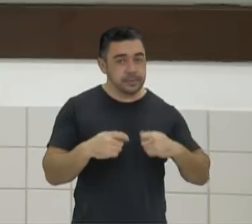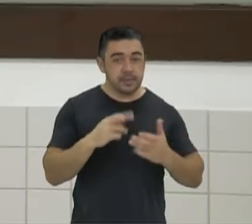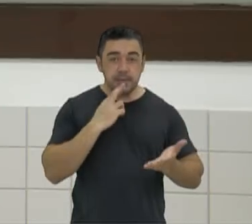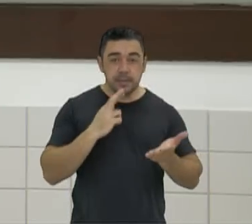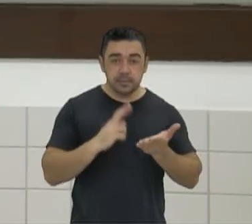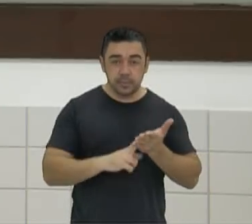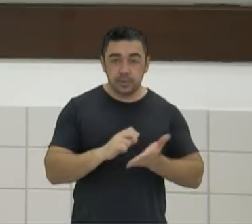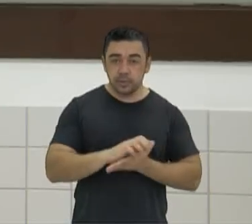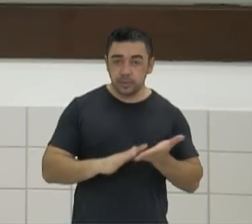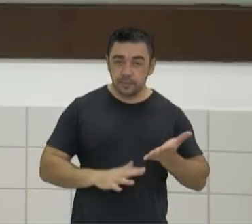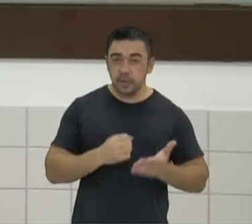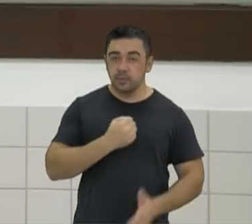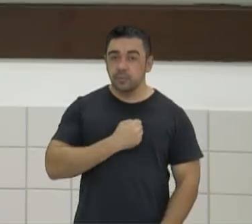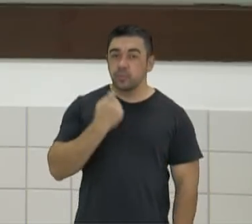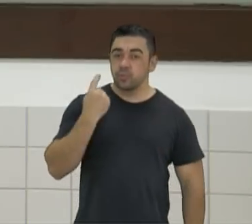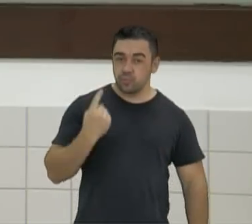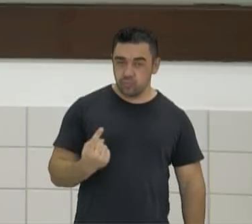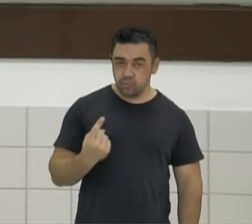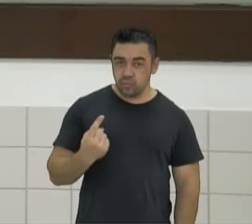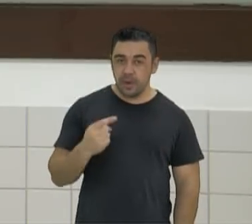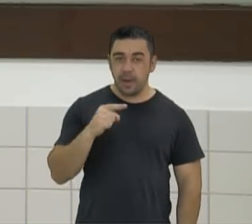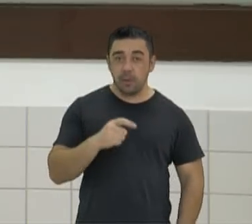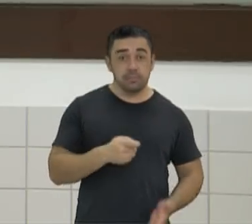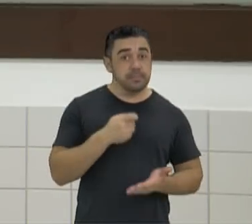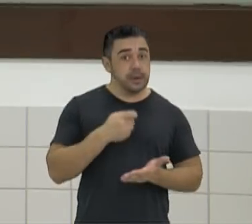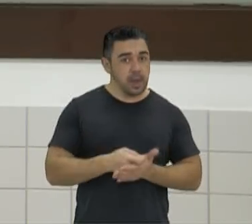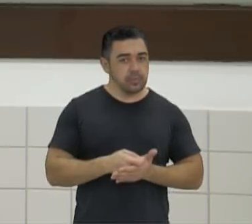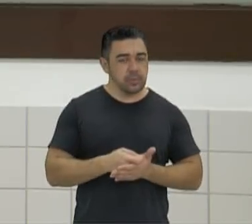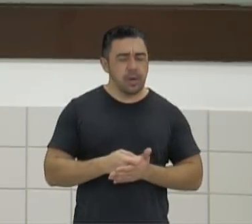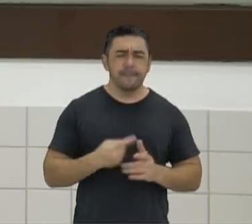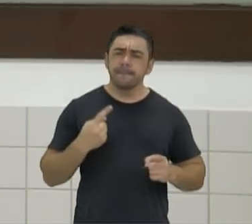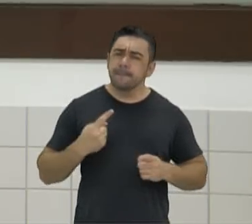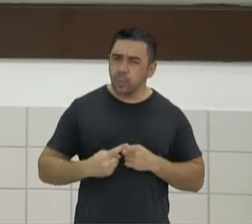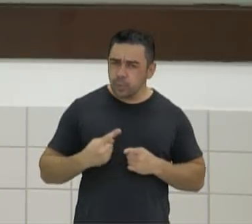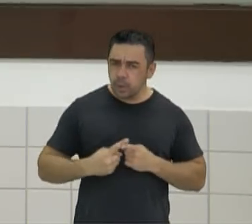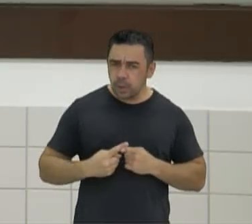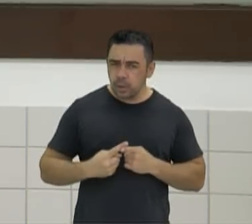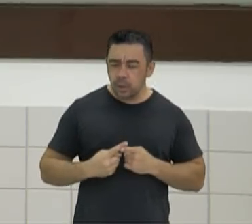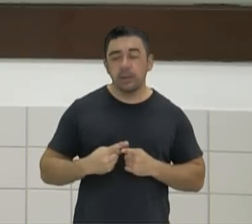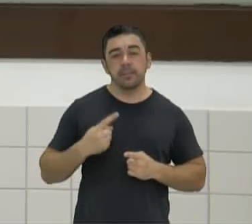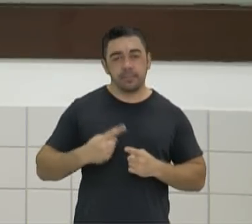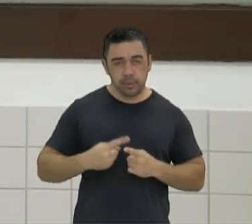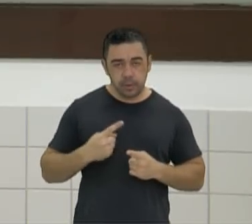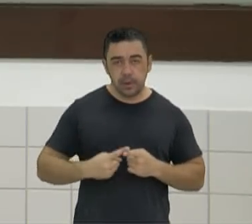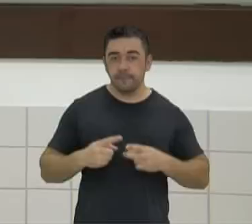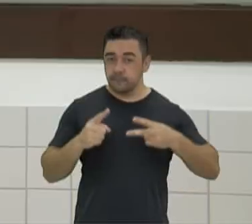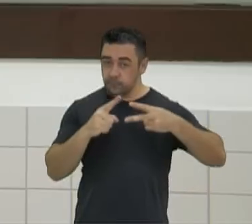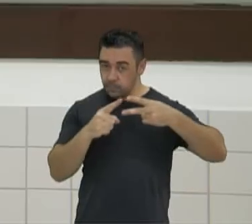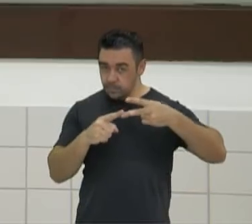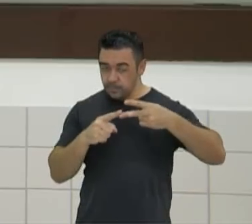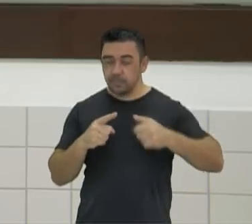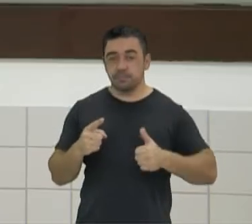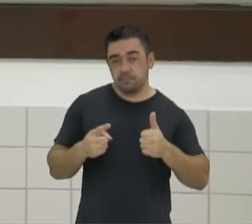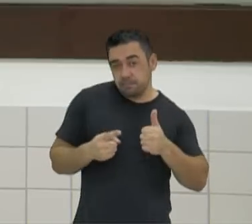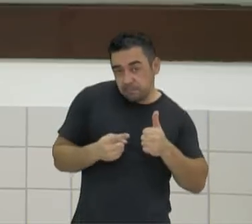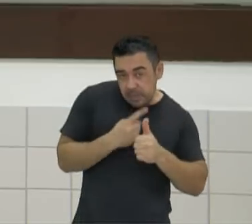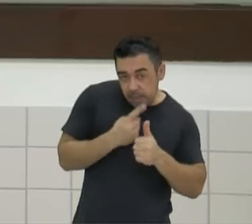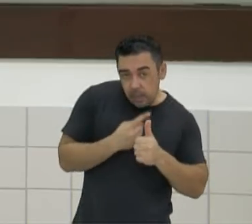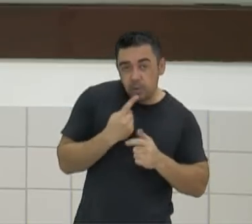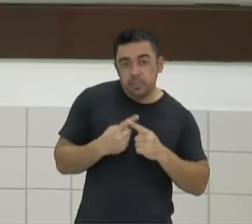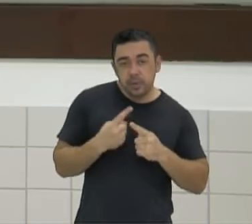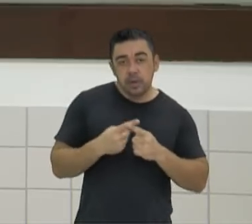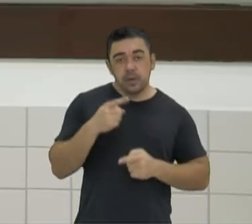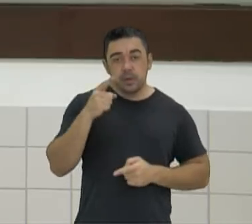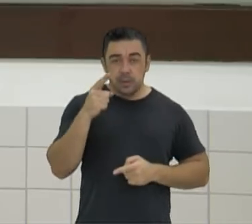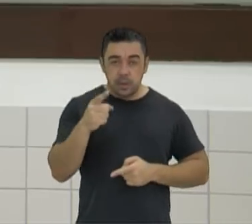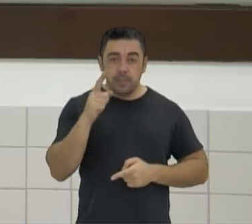responder a atividade no número 1, aquela atividade obrigatória. Por que precisa responder? Por dois motivos. O primeiro motivo é para